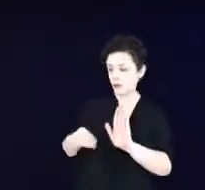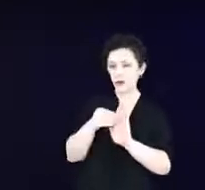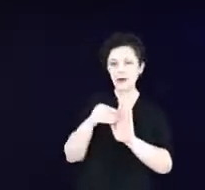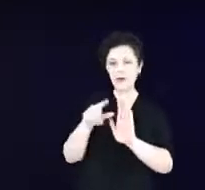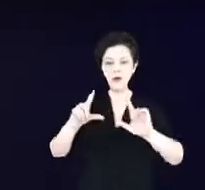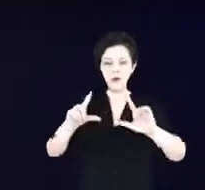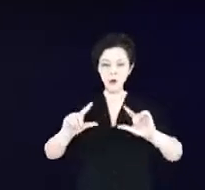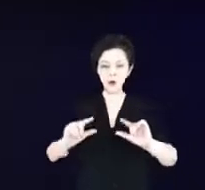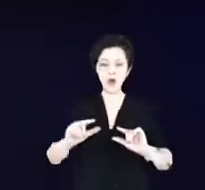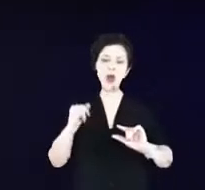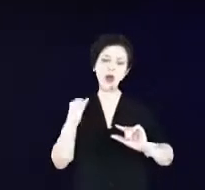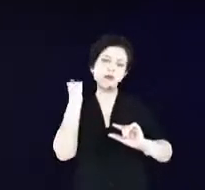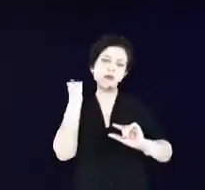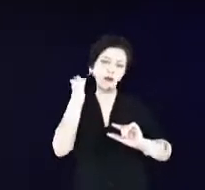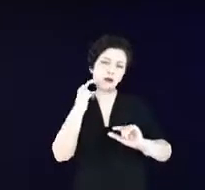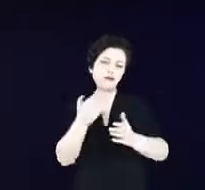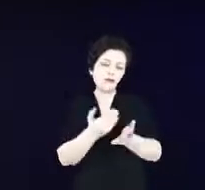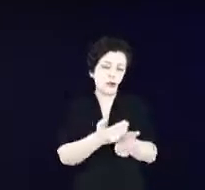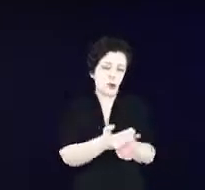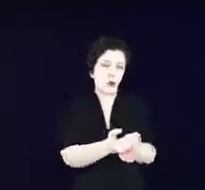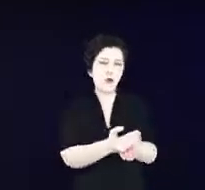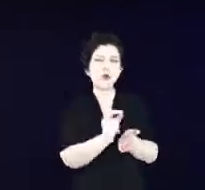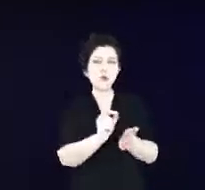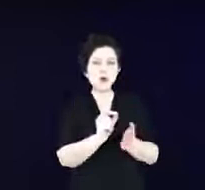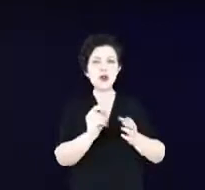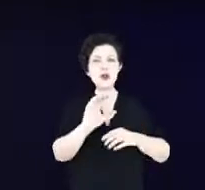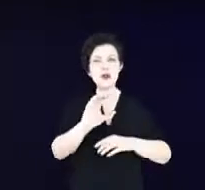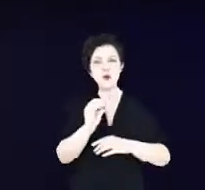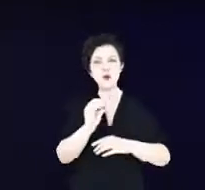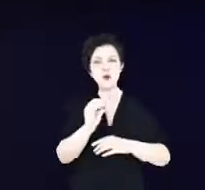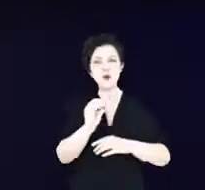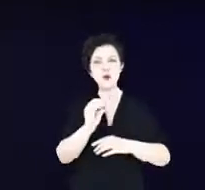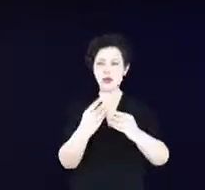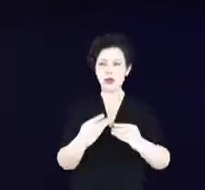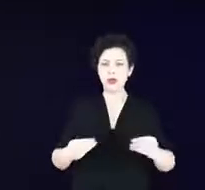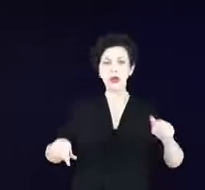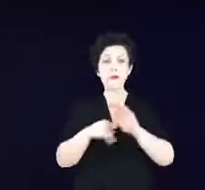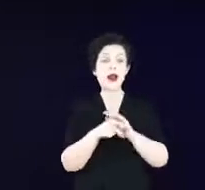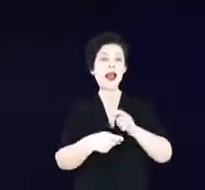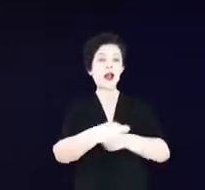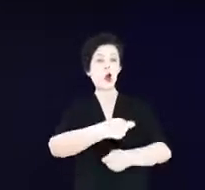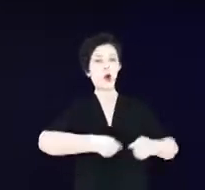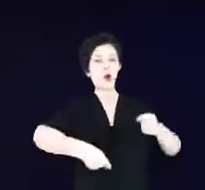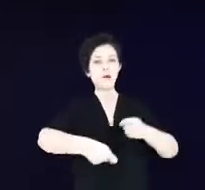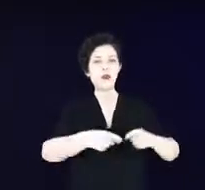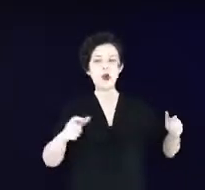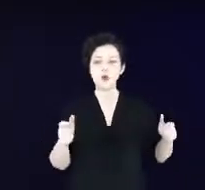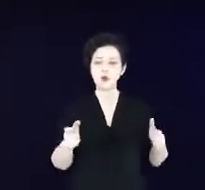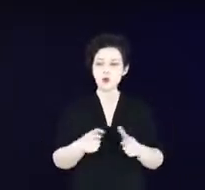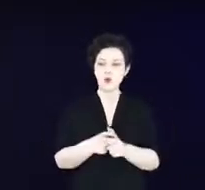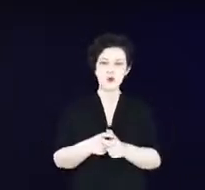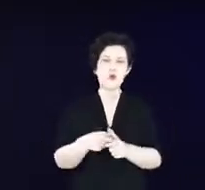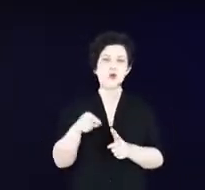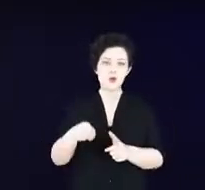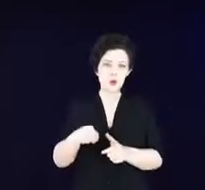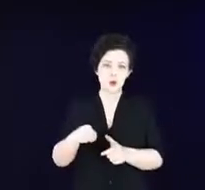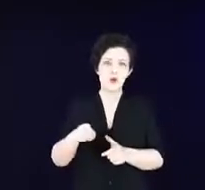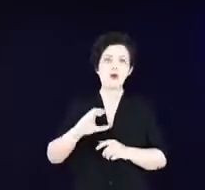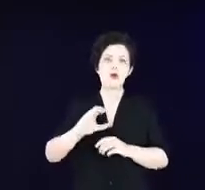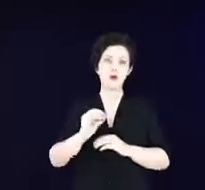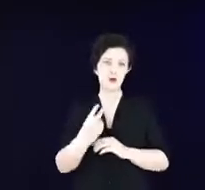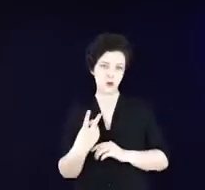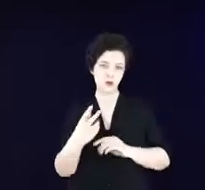o embrião da descarbonização da economia, e isso é fundamental. E outro fator que é